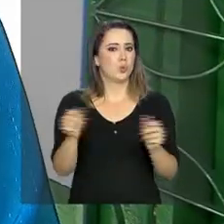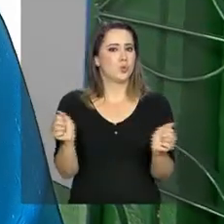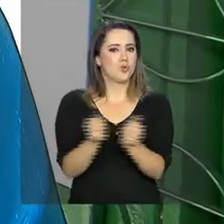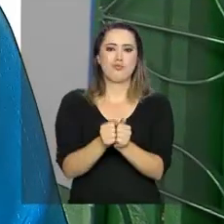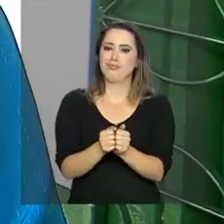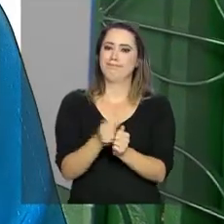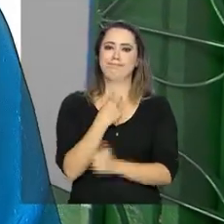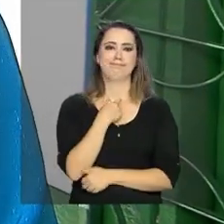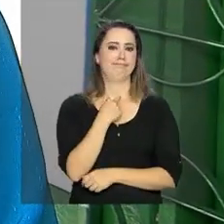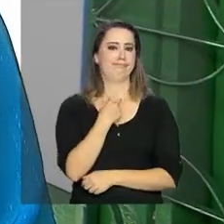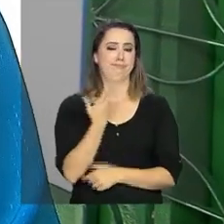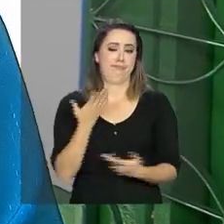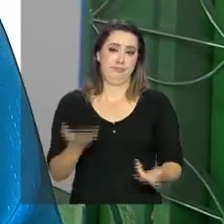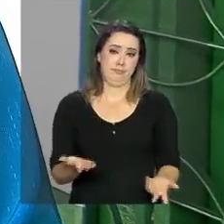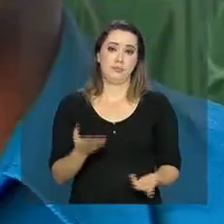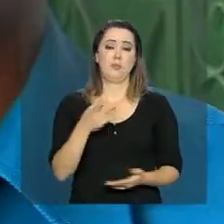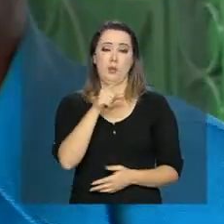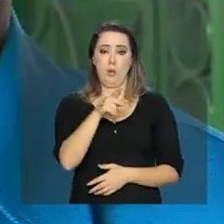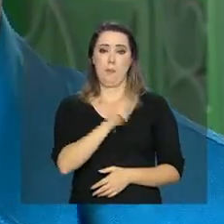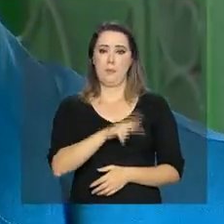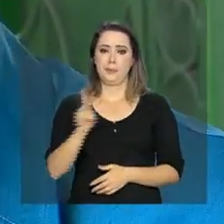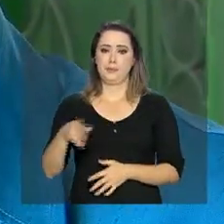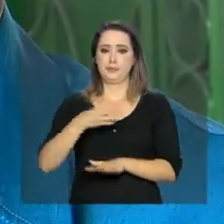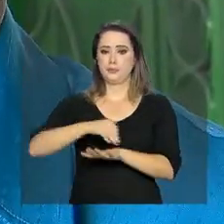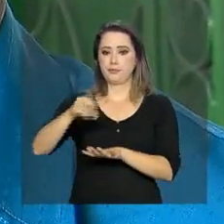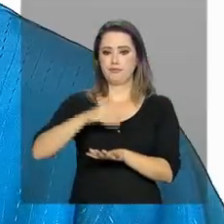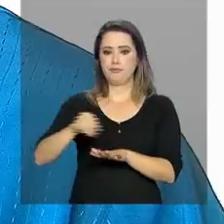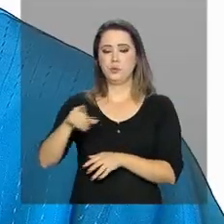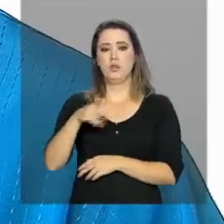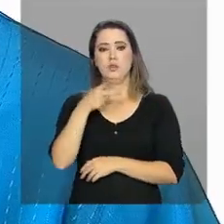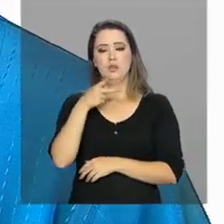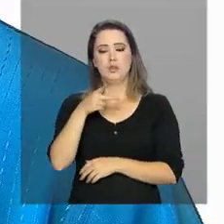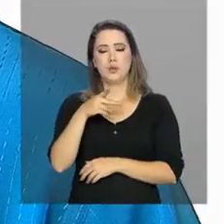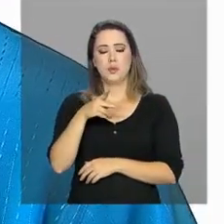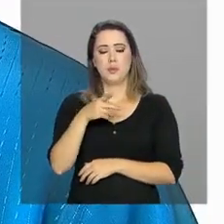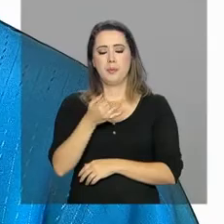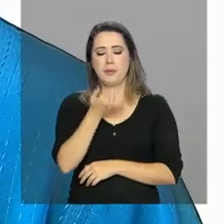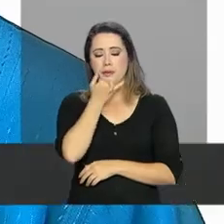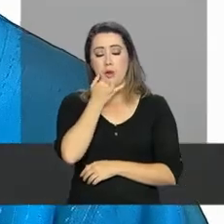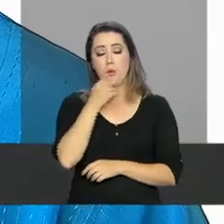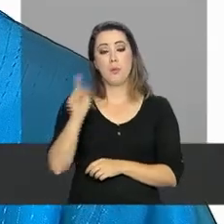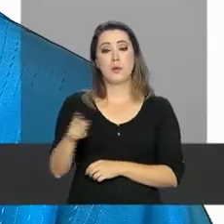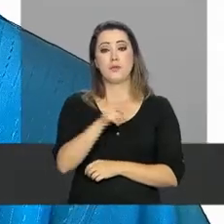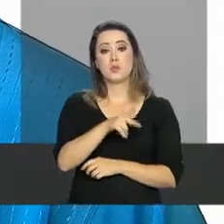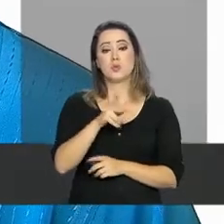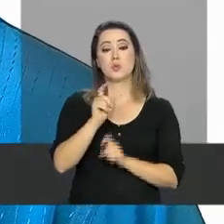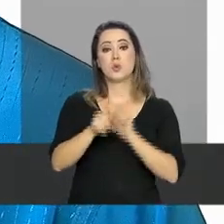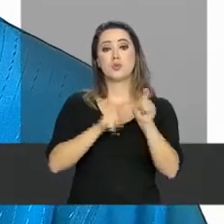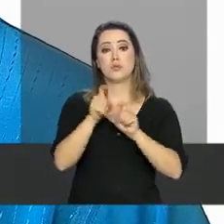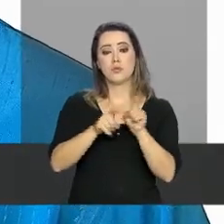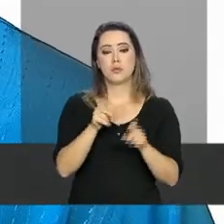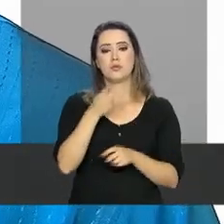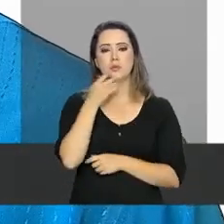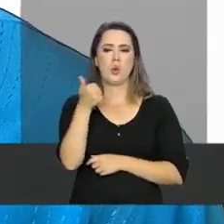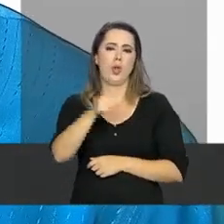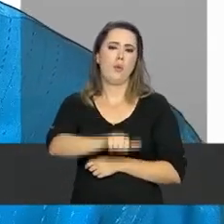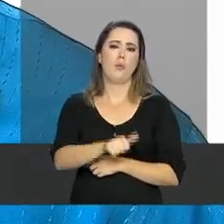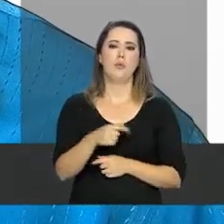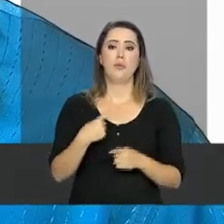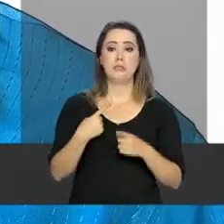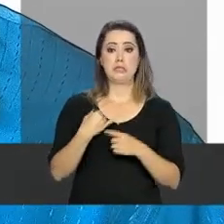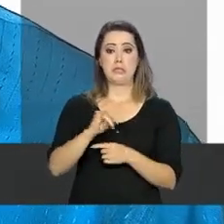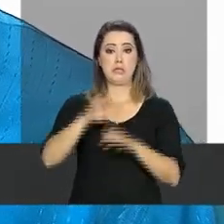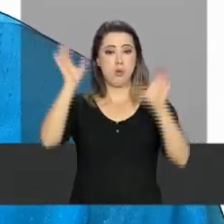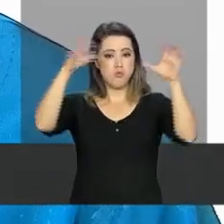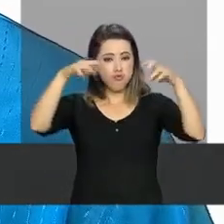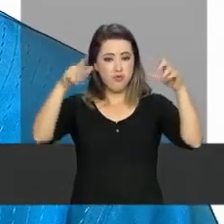o que segundo o professor de informática prejudica o ensino quando o tempo fechado então o prejudica o prejuízo era